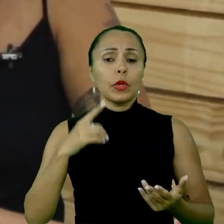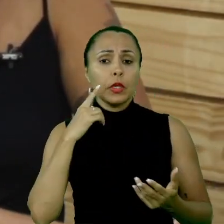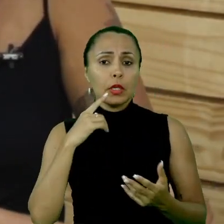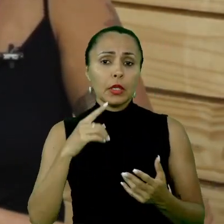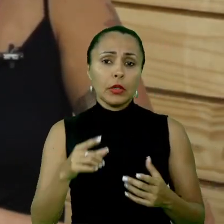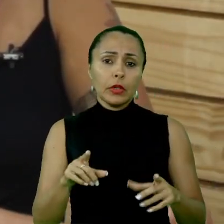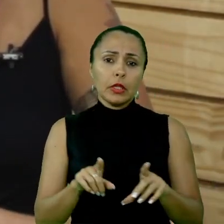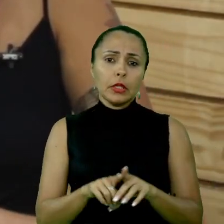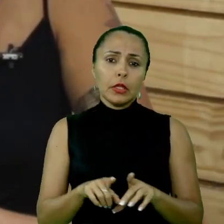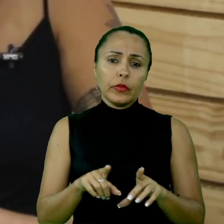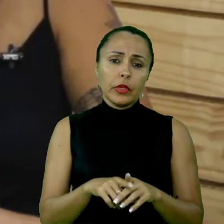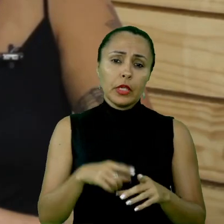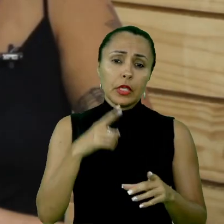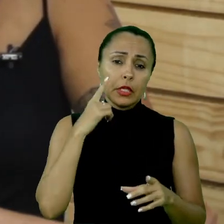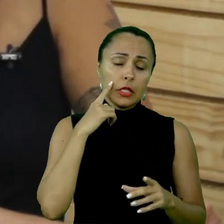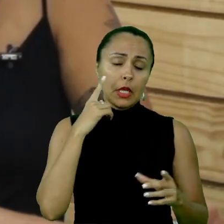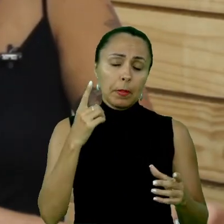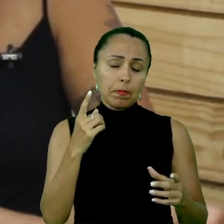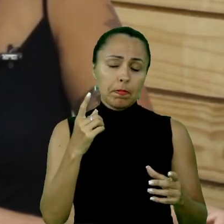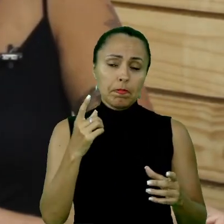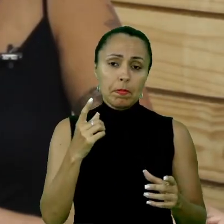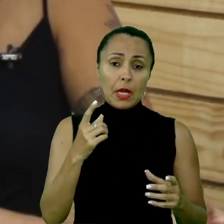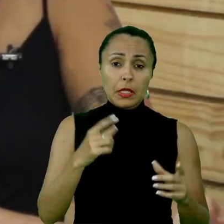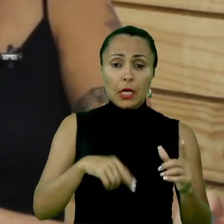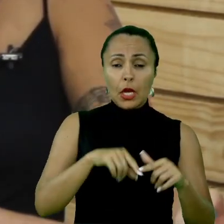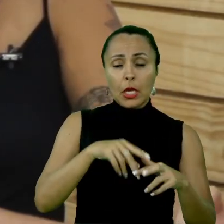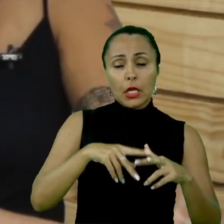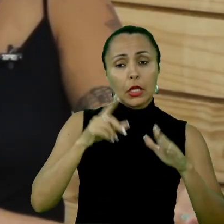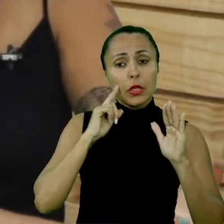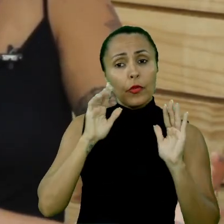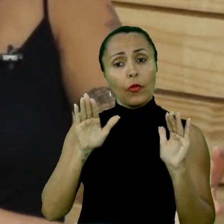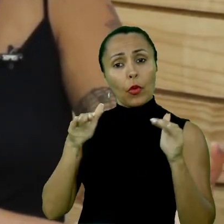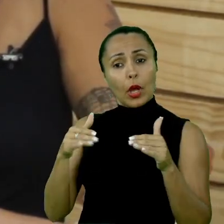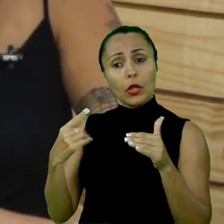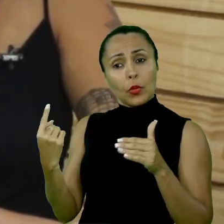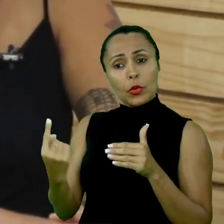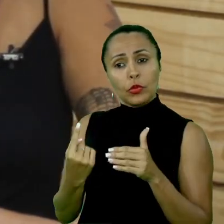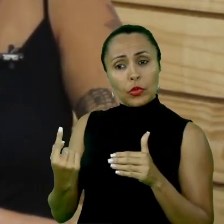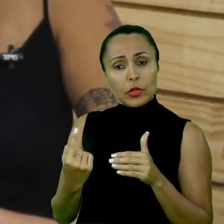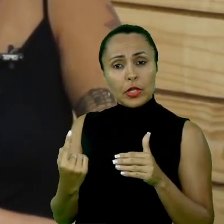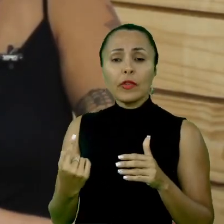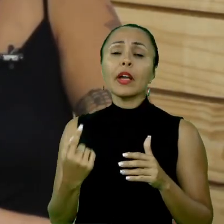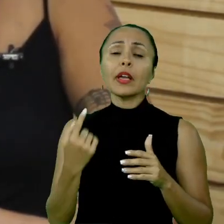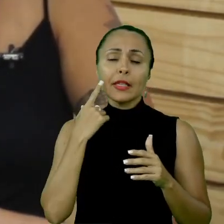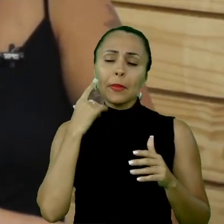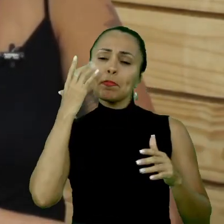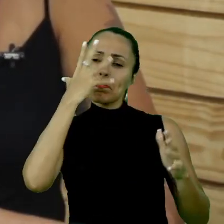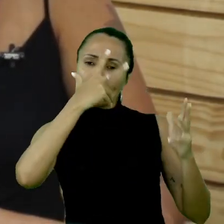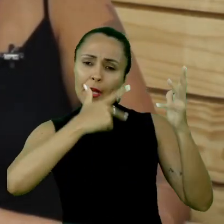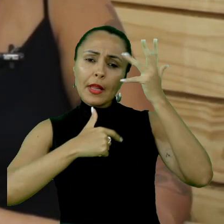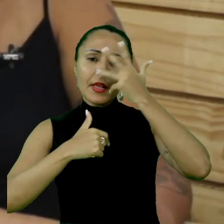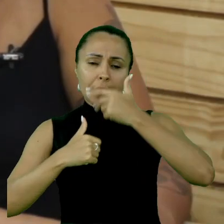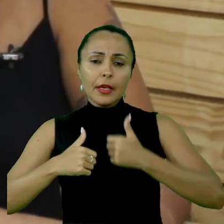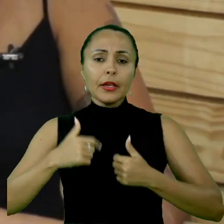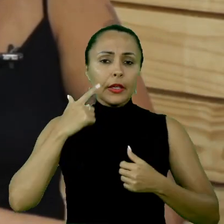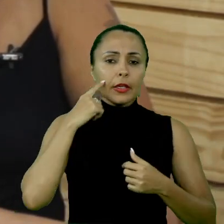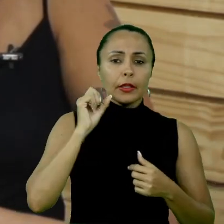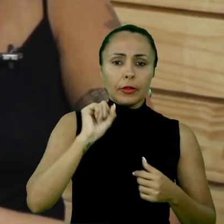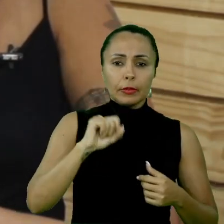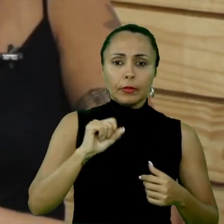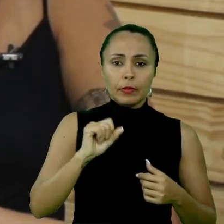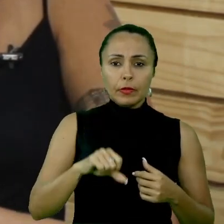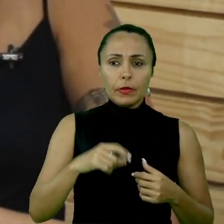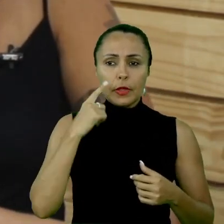esse sinônimo de uma peça que é exclusiva, que tem essa beleza e que se torna